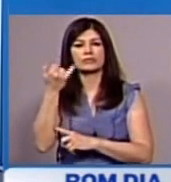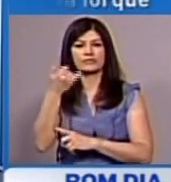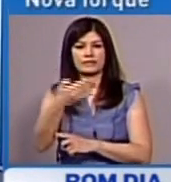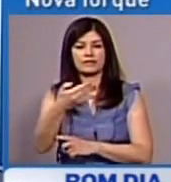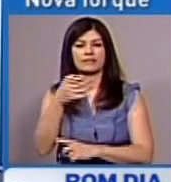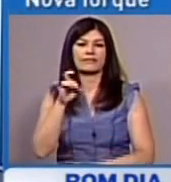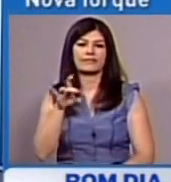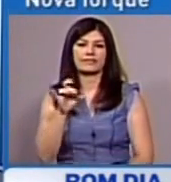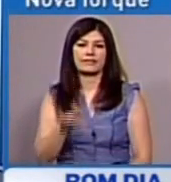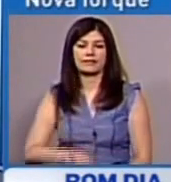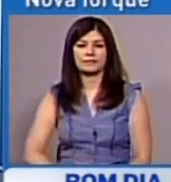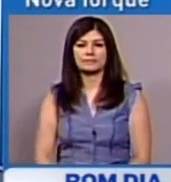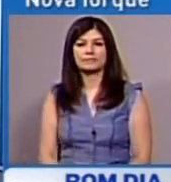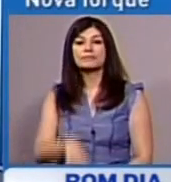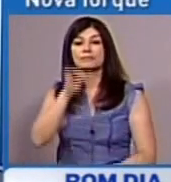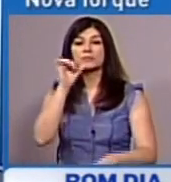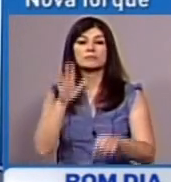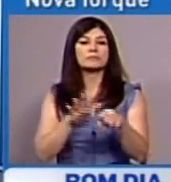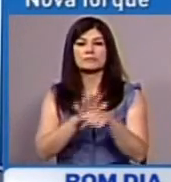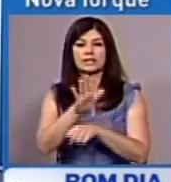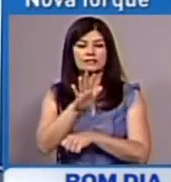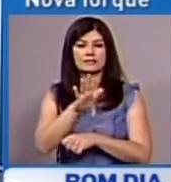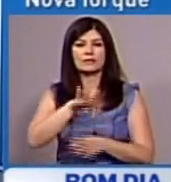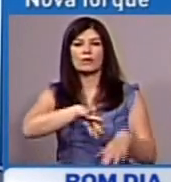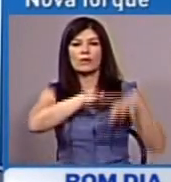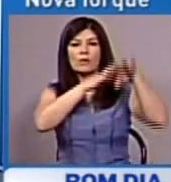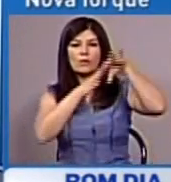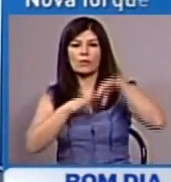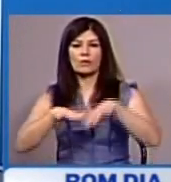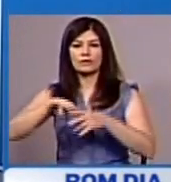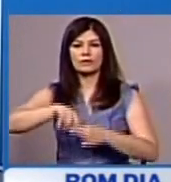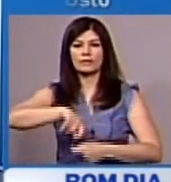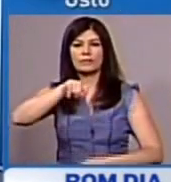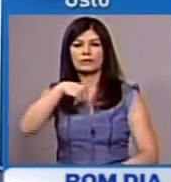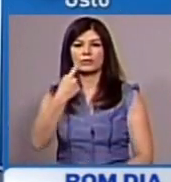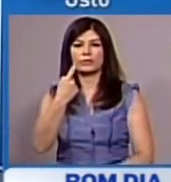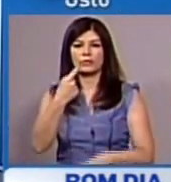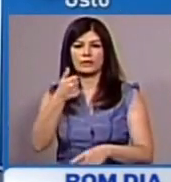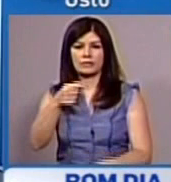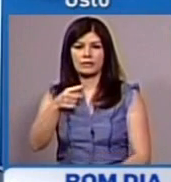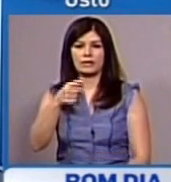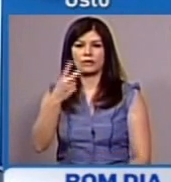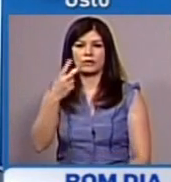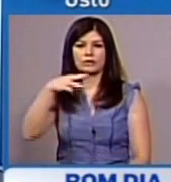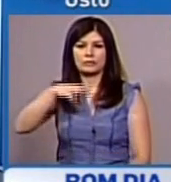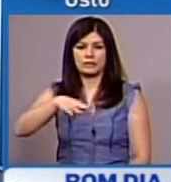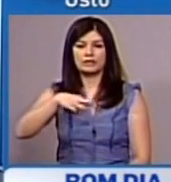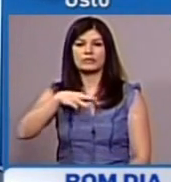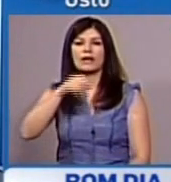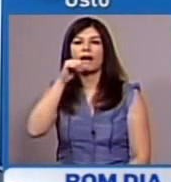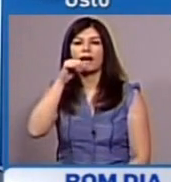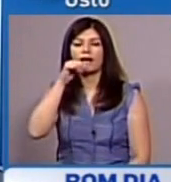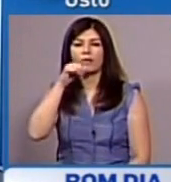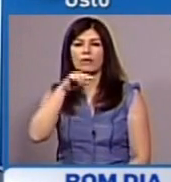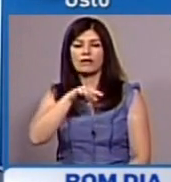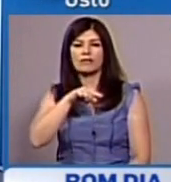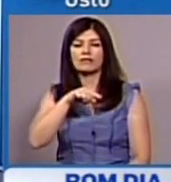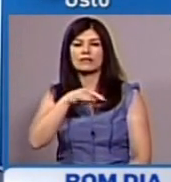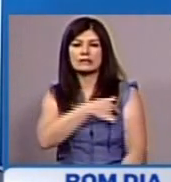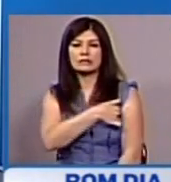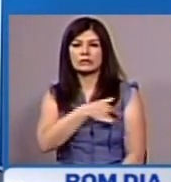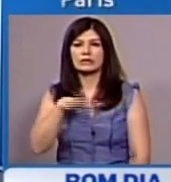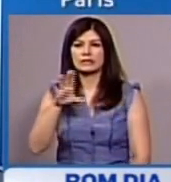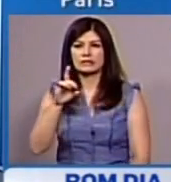do Castelo. No mar, ondas de noroeste, com 1,5 a 2 metros e temperatura de água de mar com 16 graus. Na região